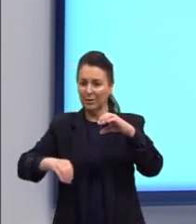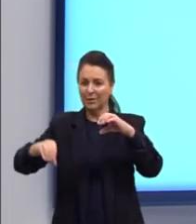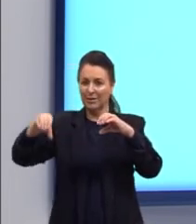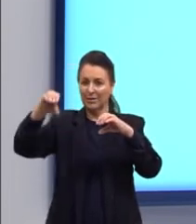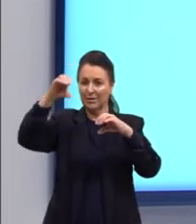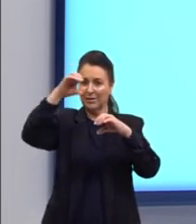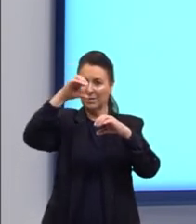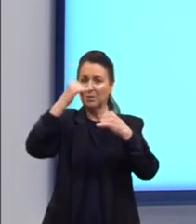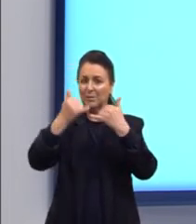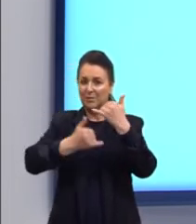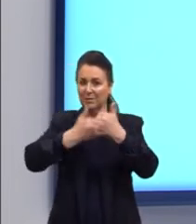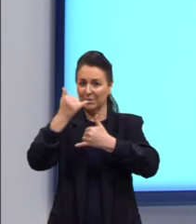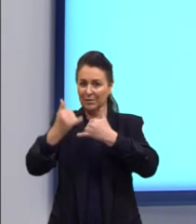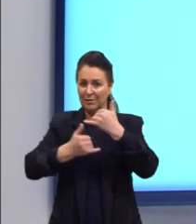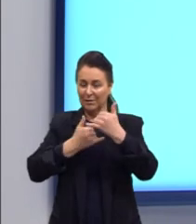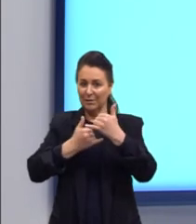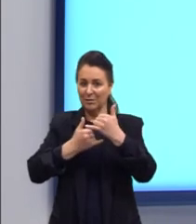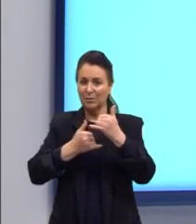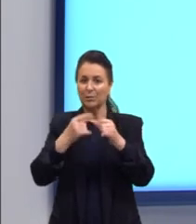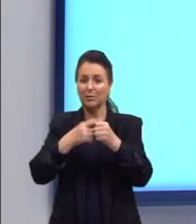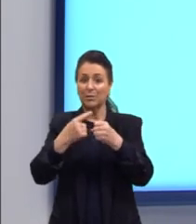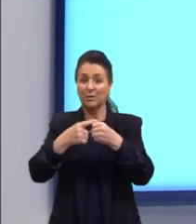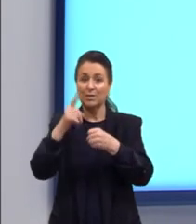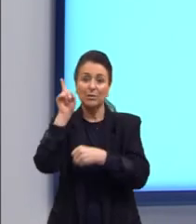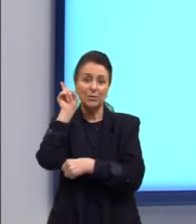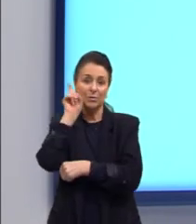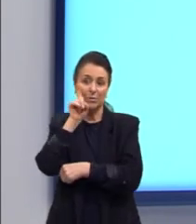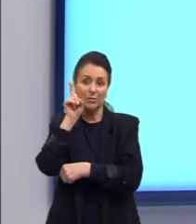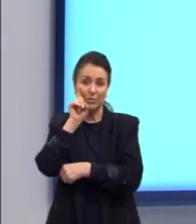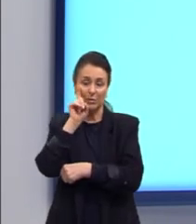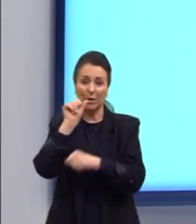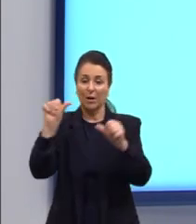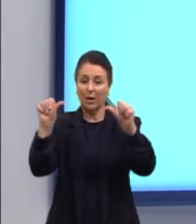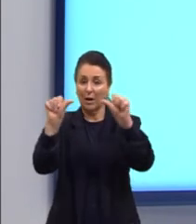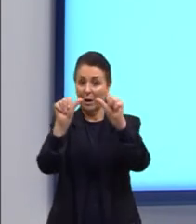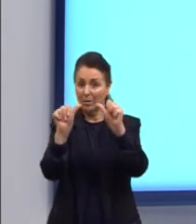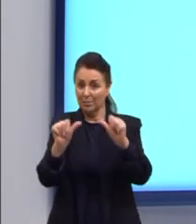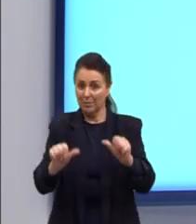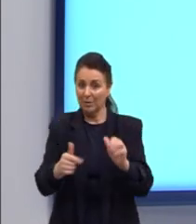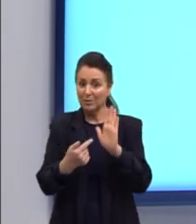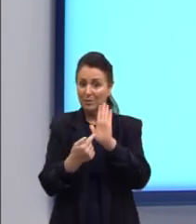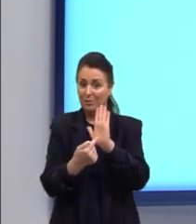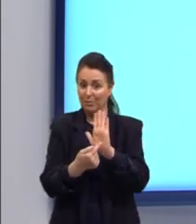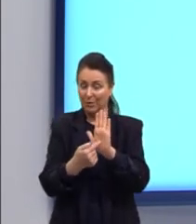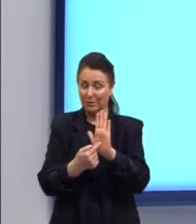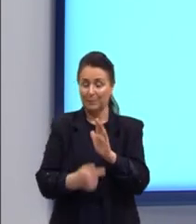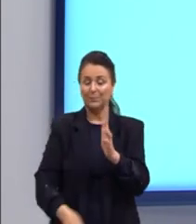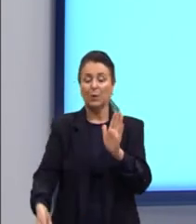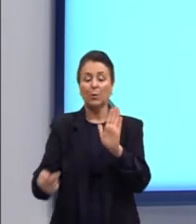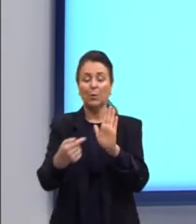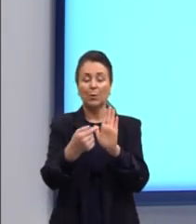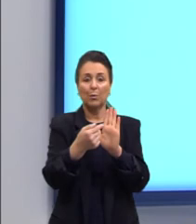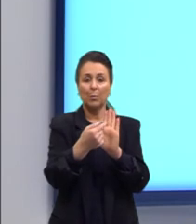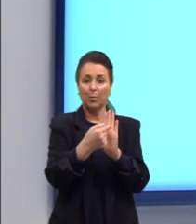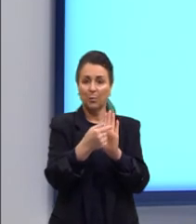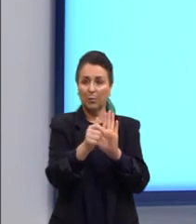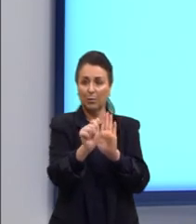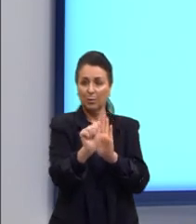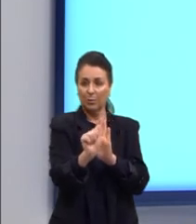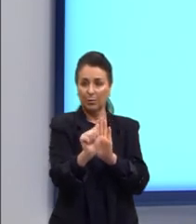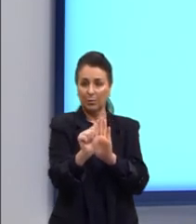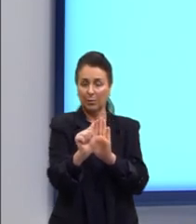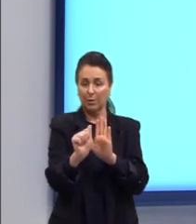a figura representa um esboço dessa roda gigante no qual o ponto a representa uma de suas